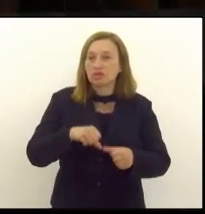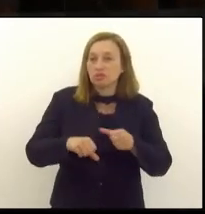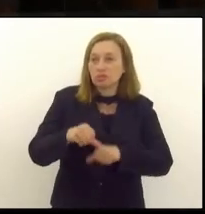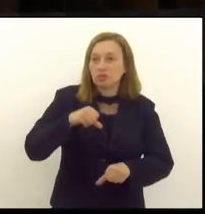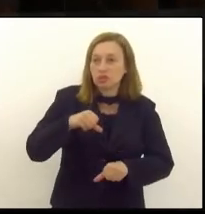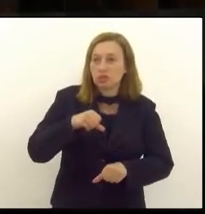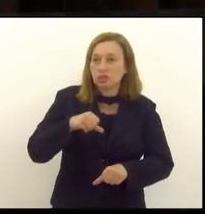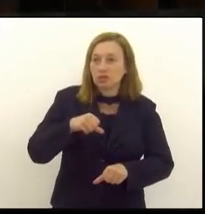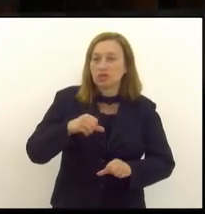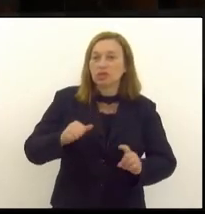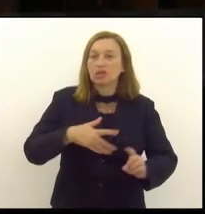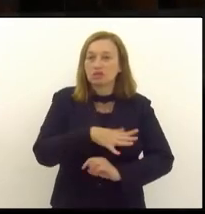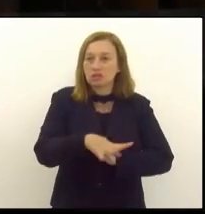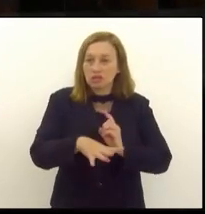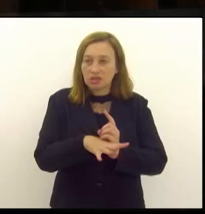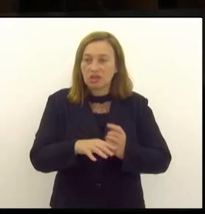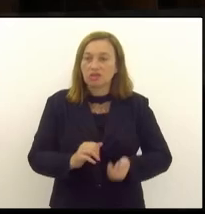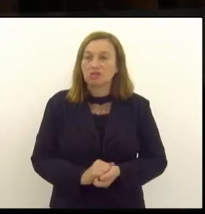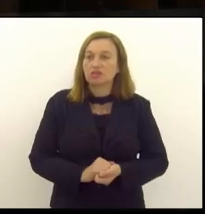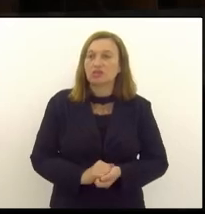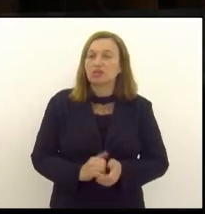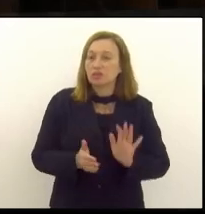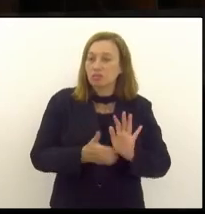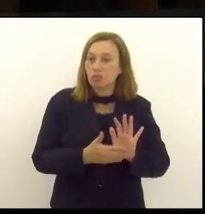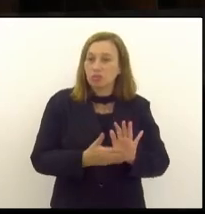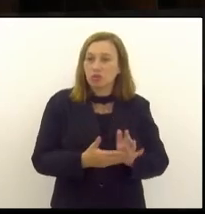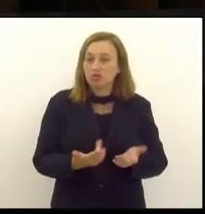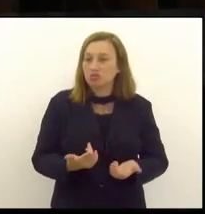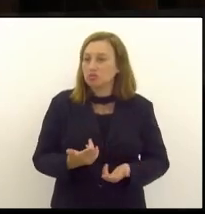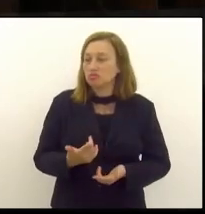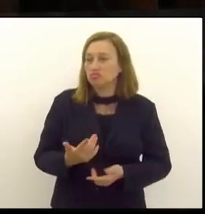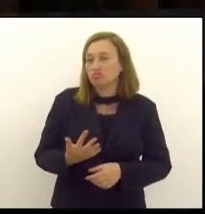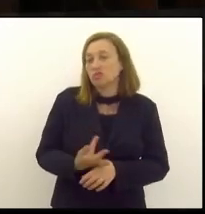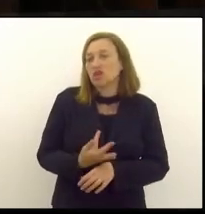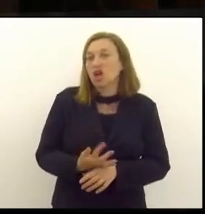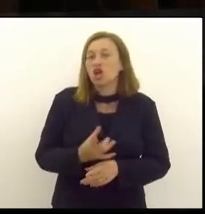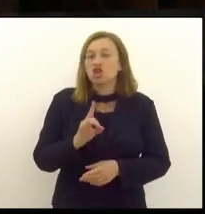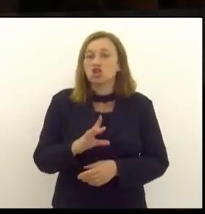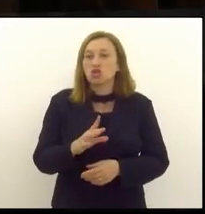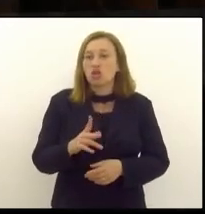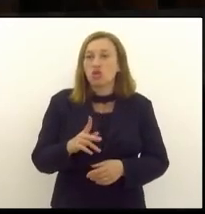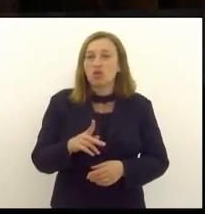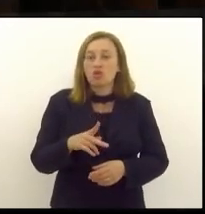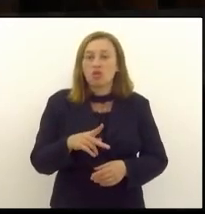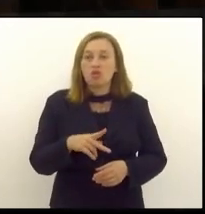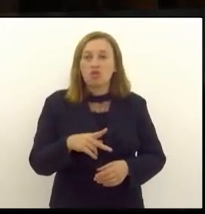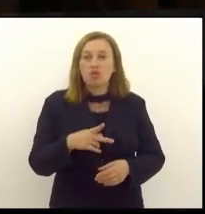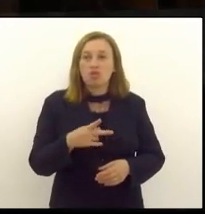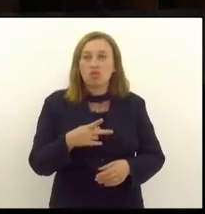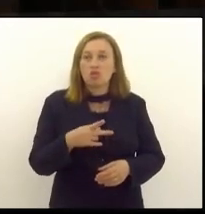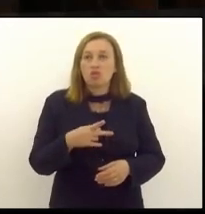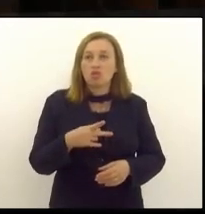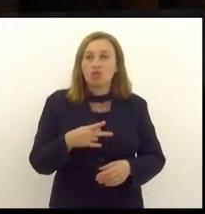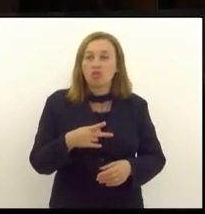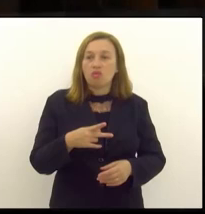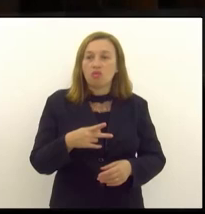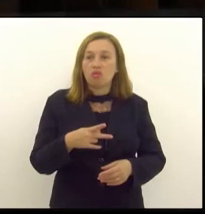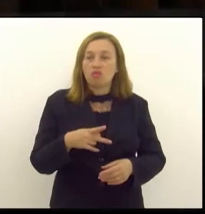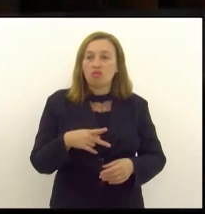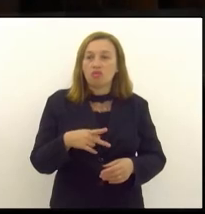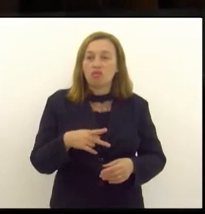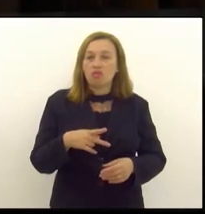à sociedade. Esse é o grande propósito. Não adianta de nada nós jogarmos simplesmente num fundo que ninguém